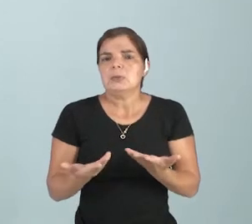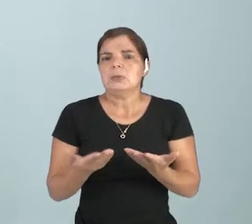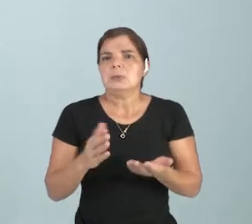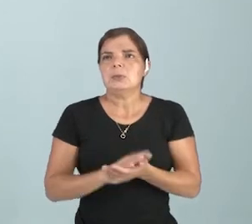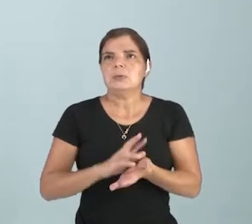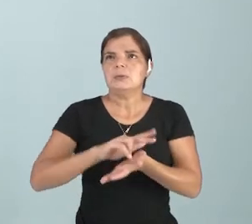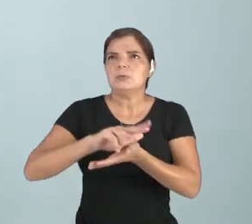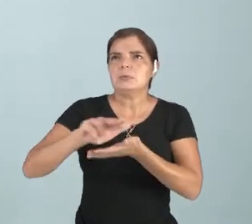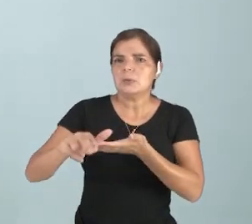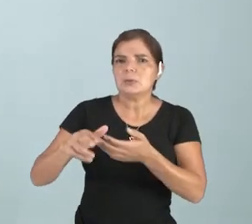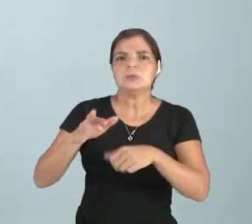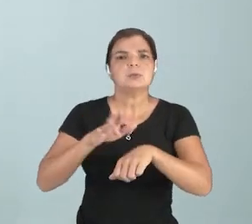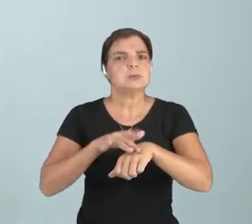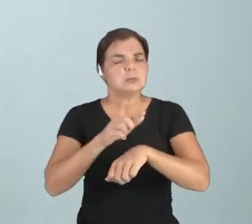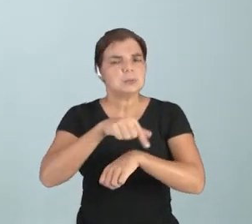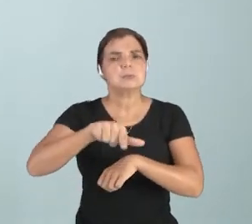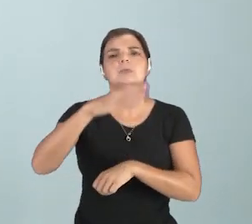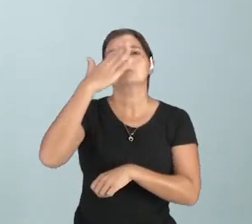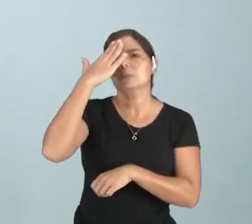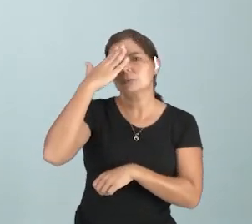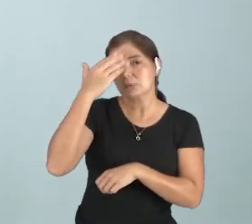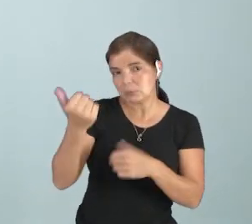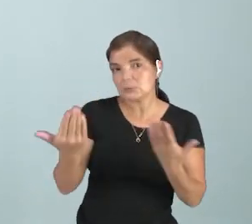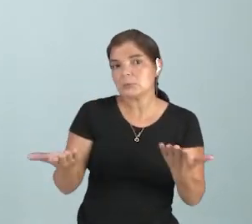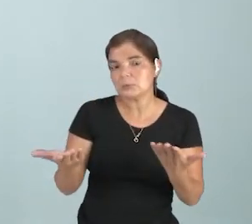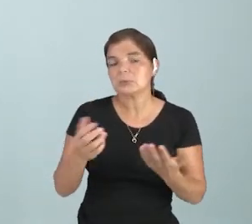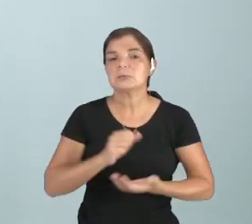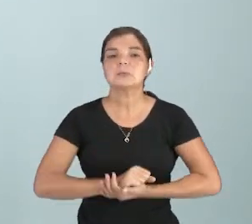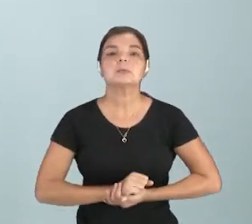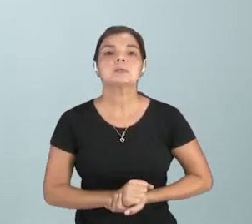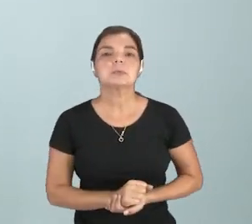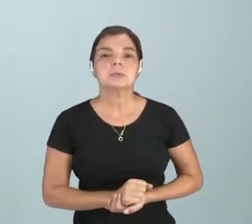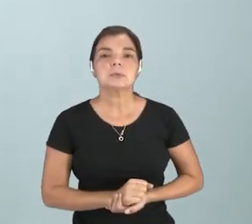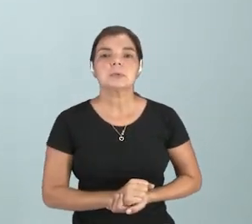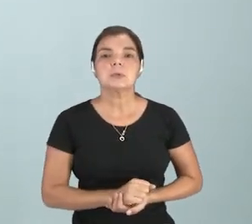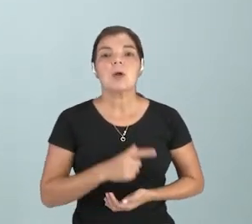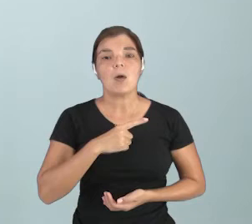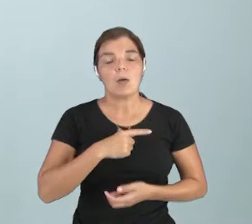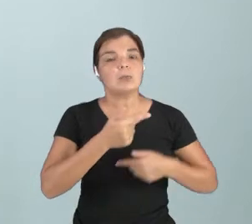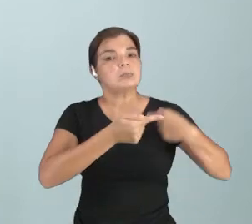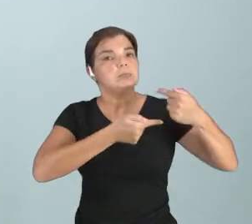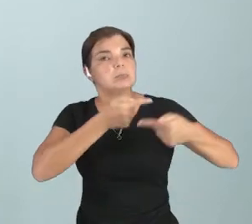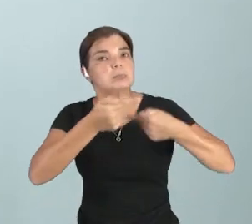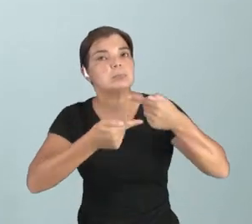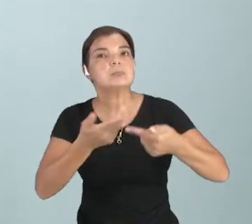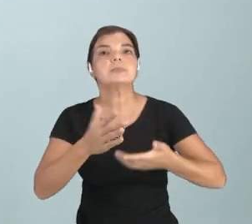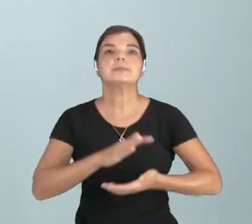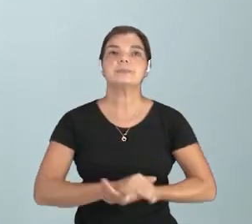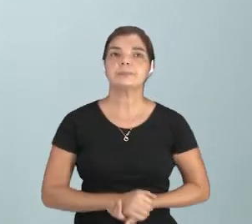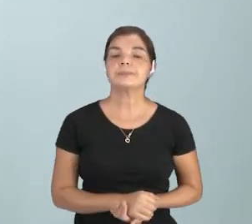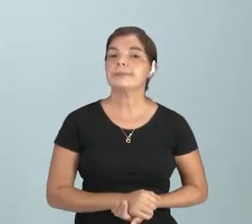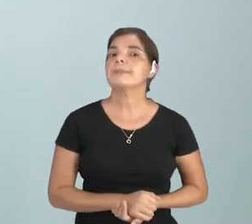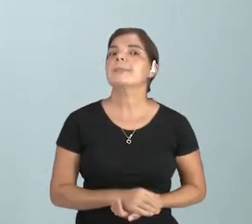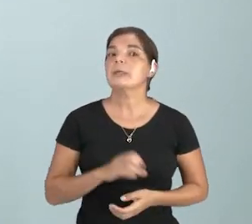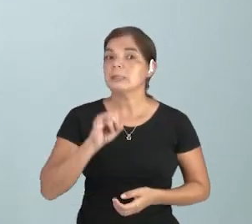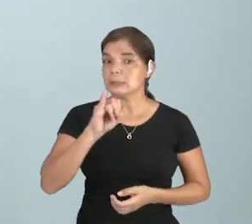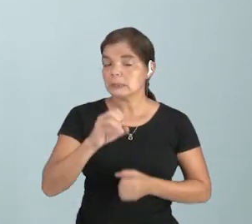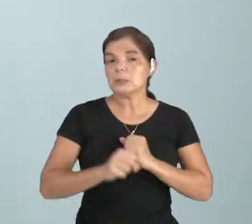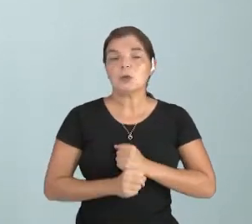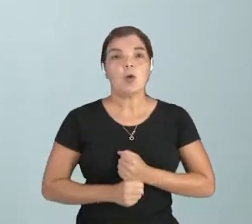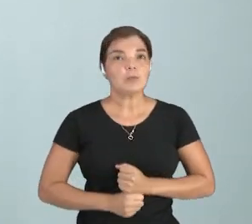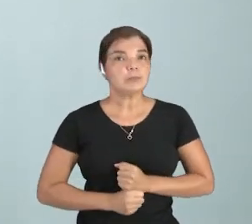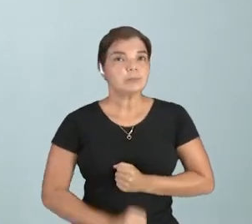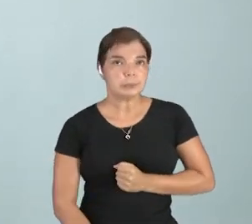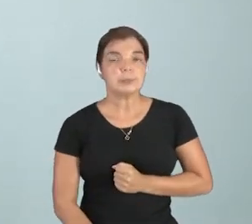enfim, doenças que vocês sabem que são ali hereditárias, tá? E se teve aborto, no caso de